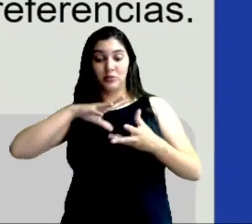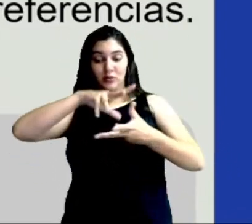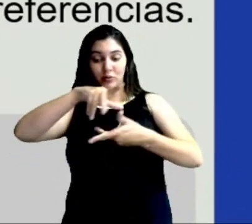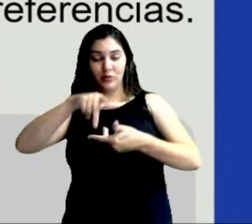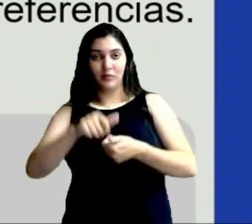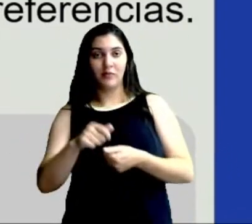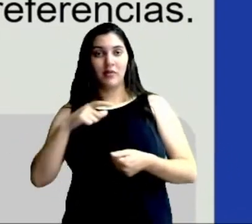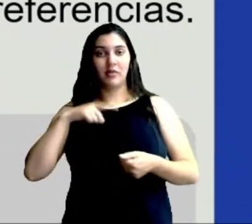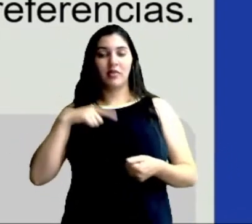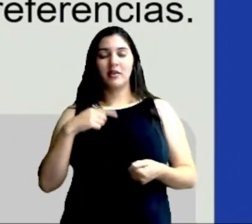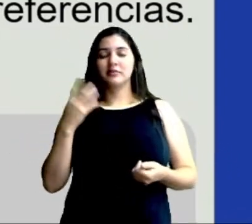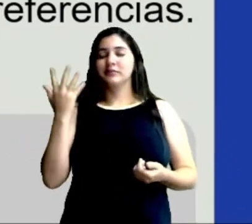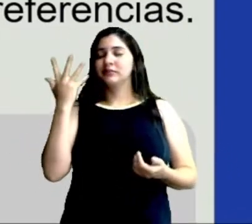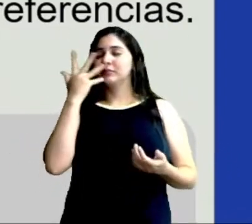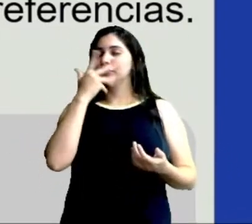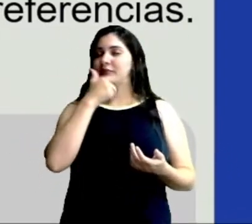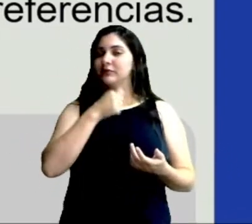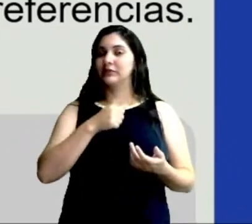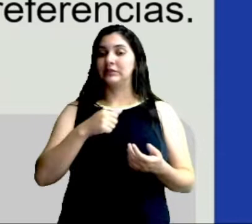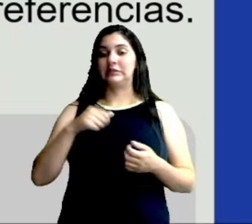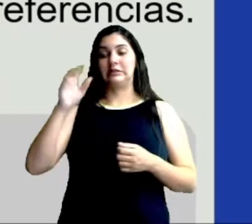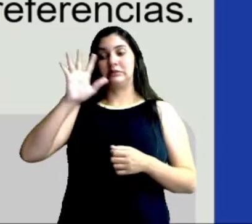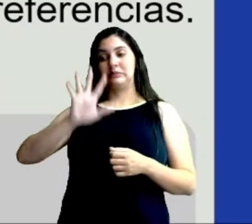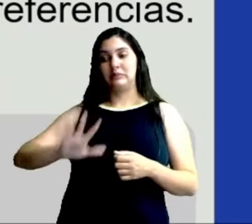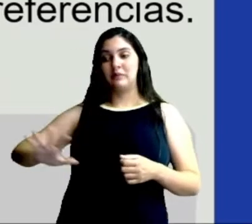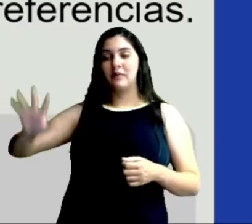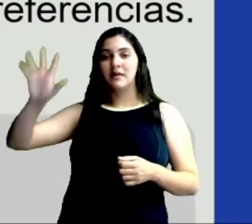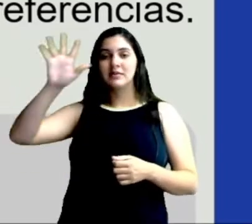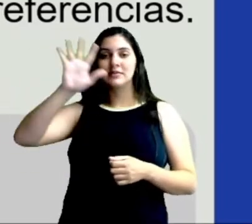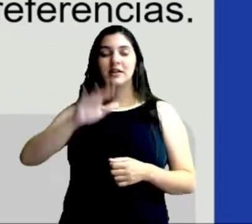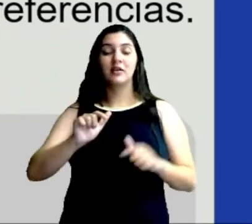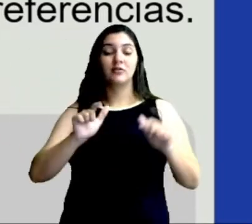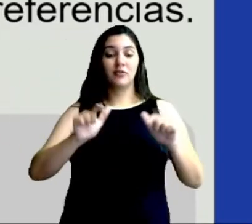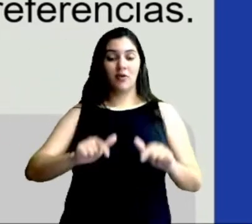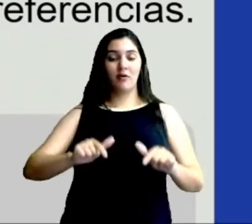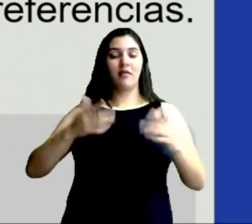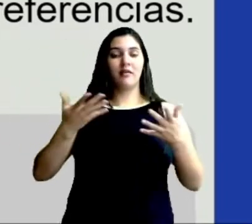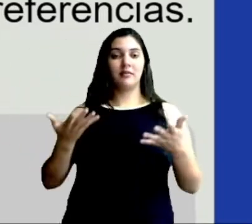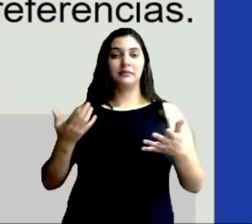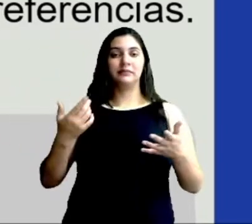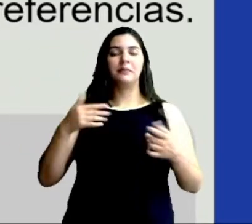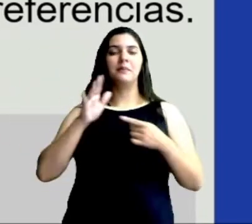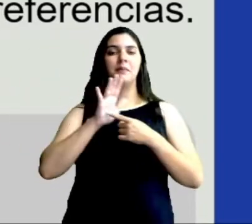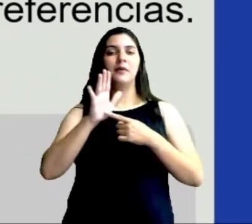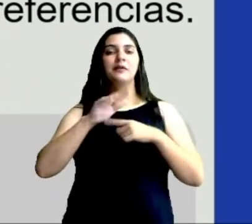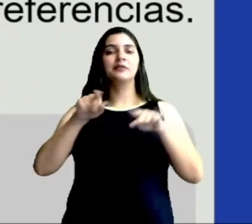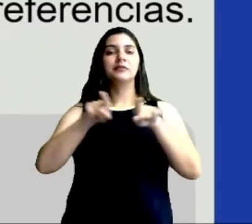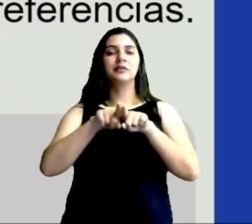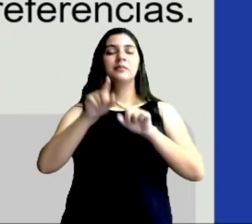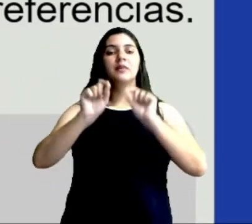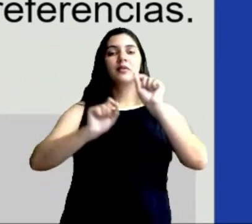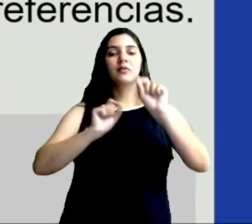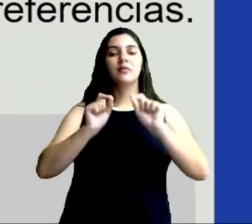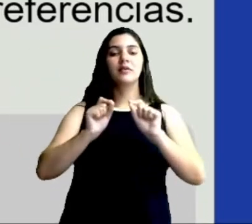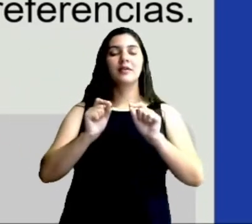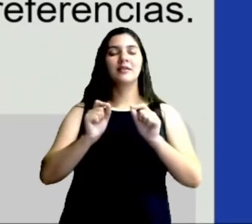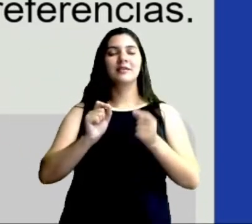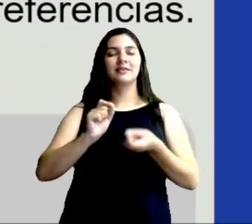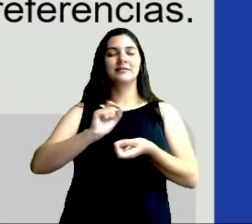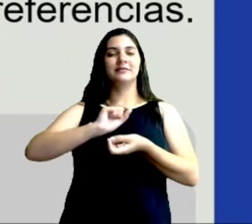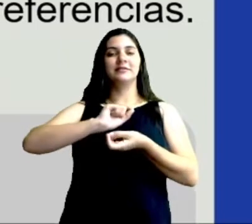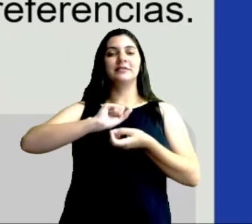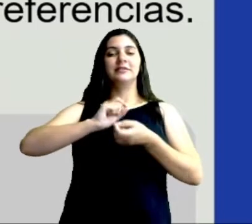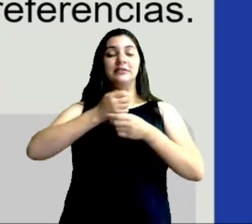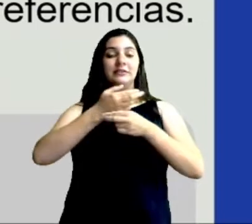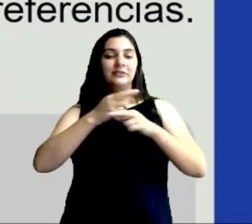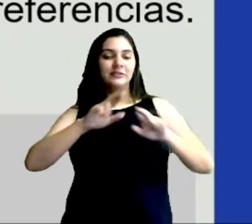paisagens favorecidas pela ampla extensão litorânea da região. Elas destacam-se também pela diversidade, havendo